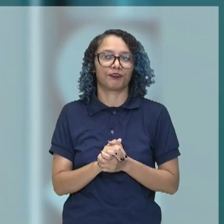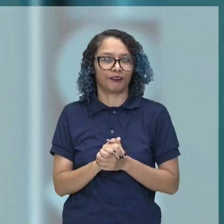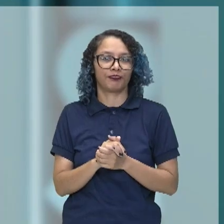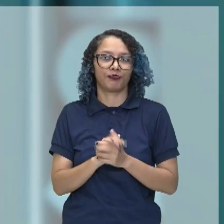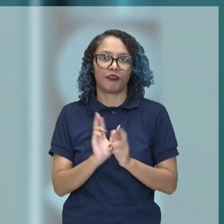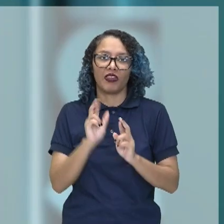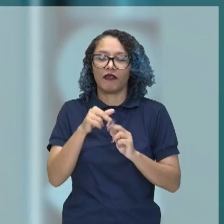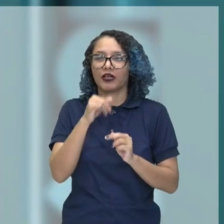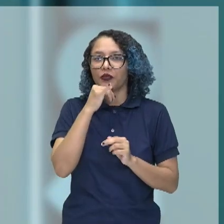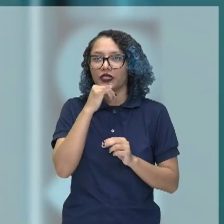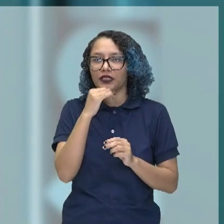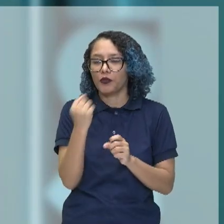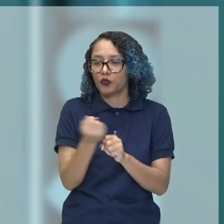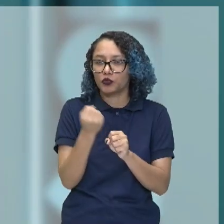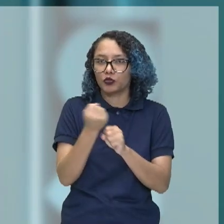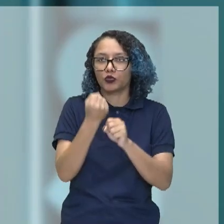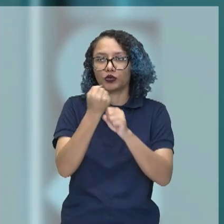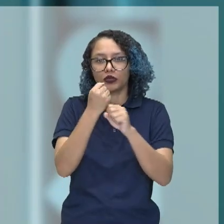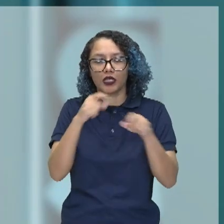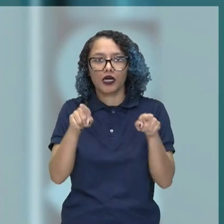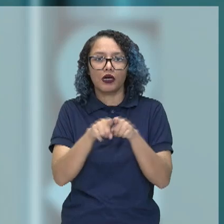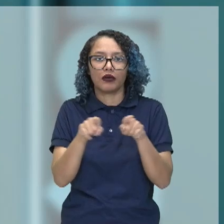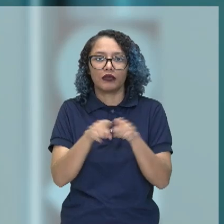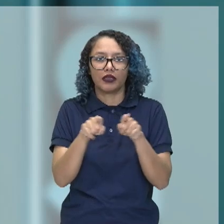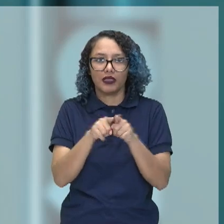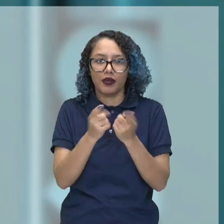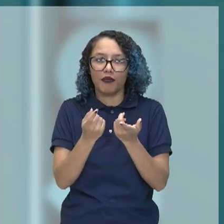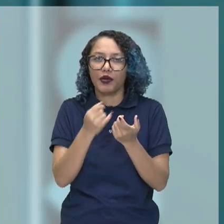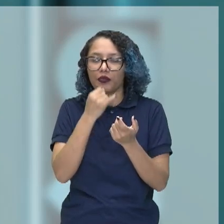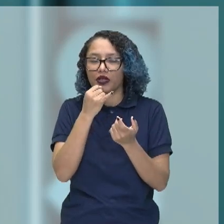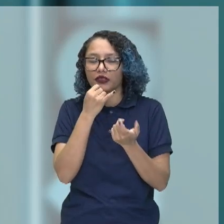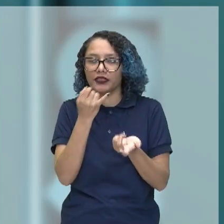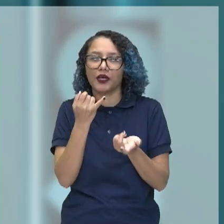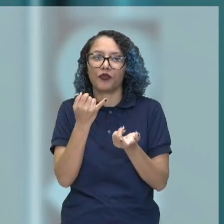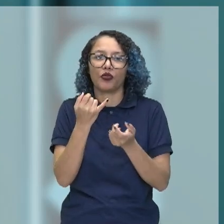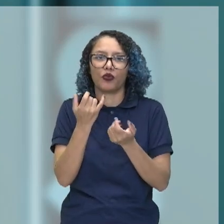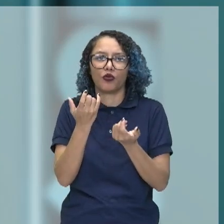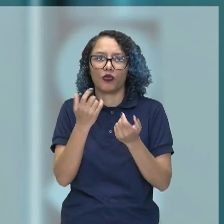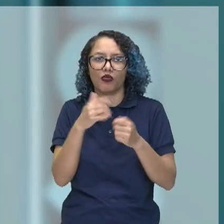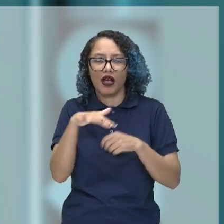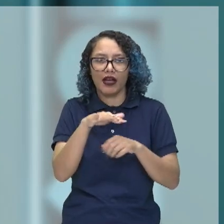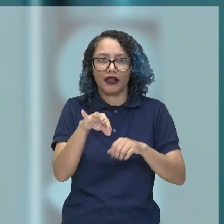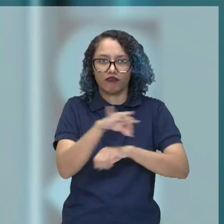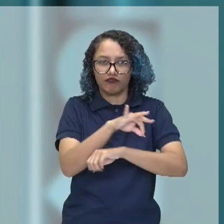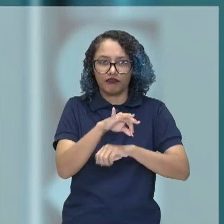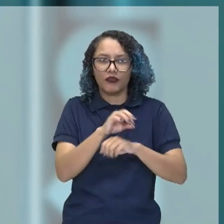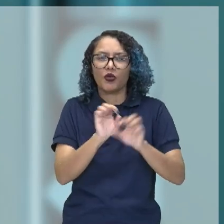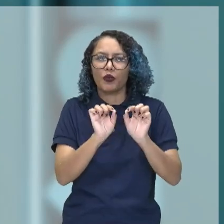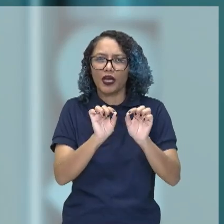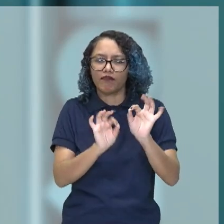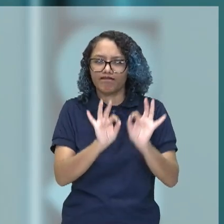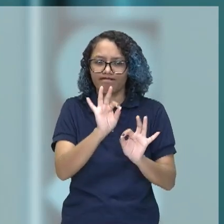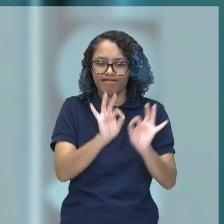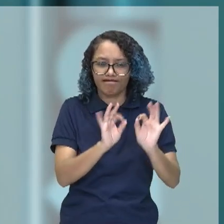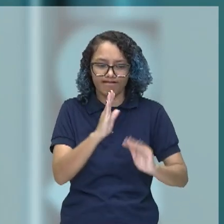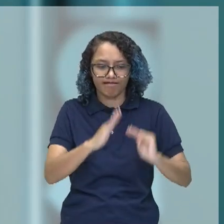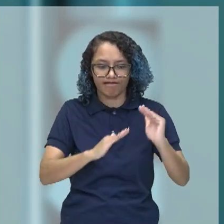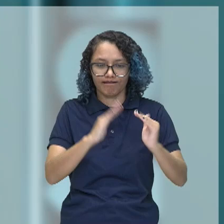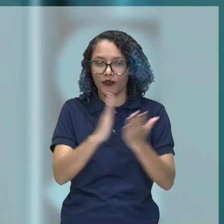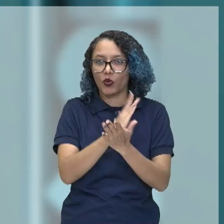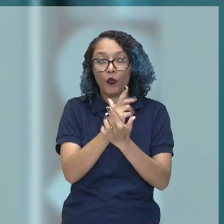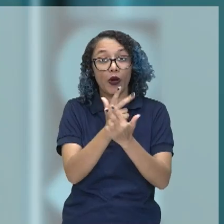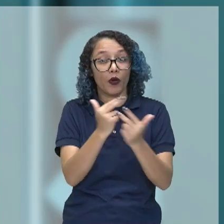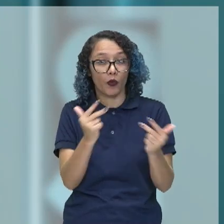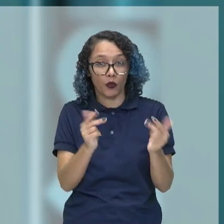à construção, à ideia de ser um arquiteto, de fazer, levantar algo, né? Construir algo,